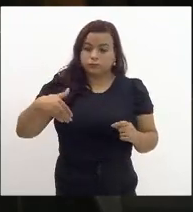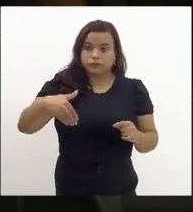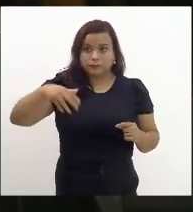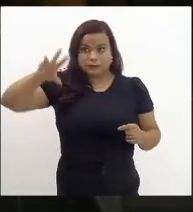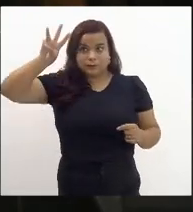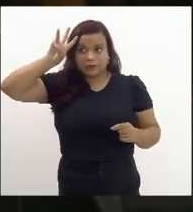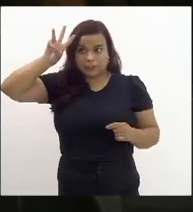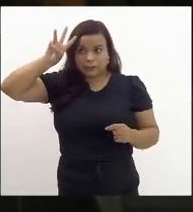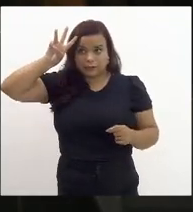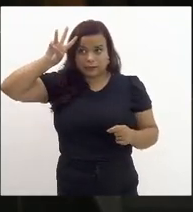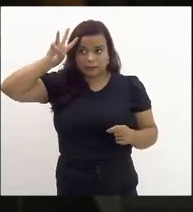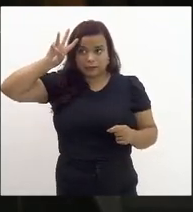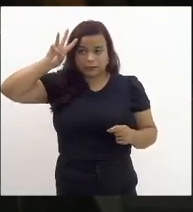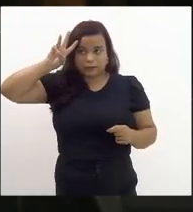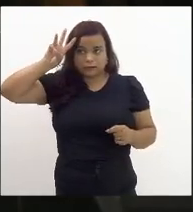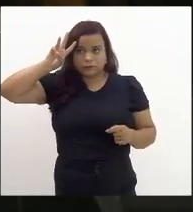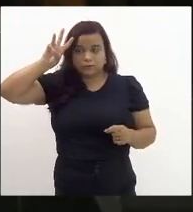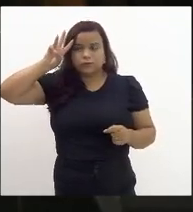terça-feira,